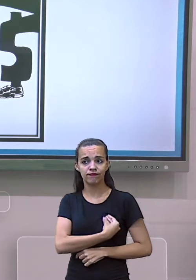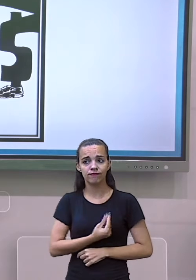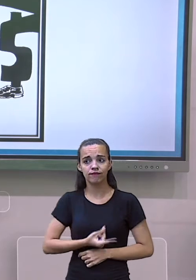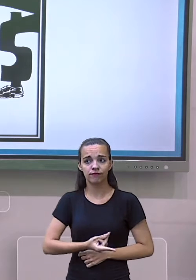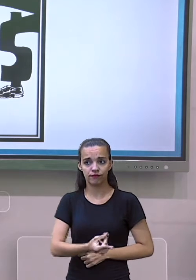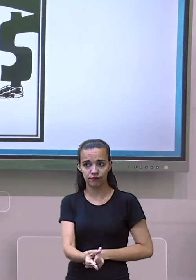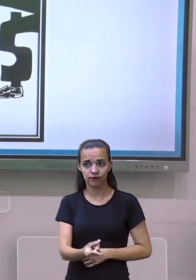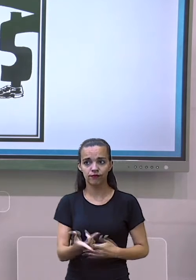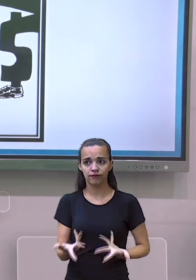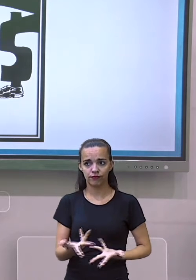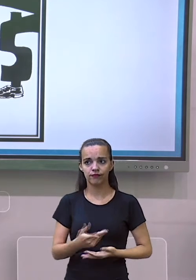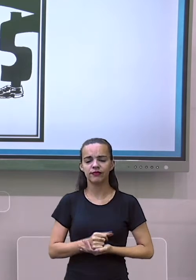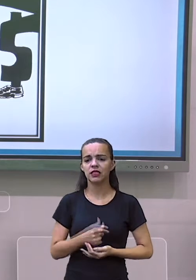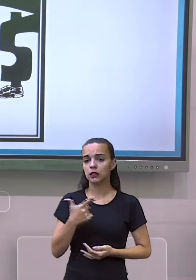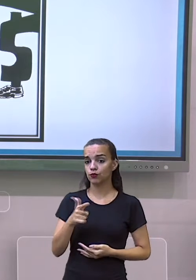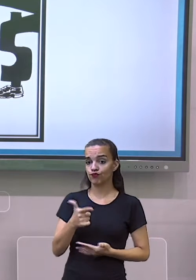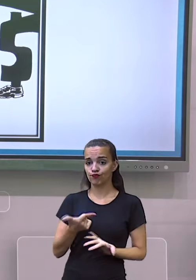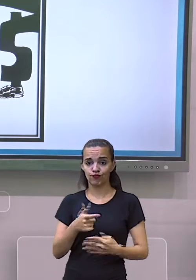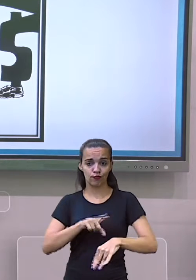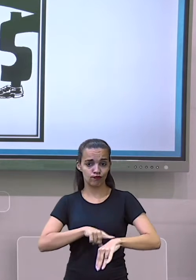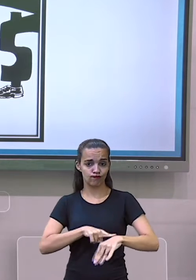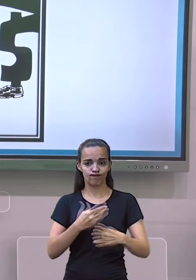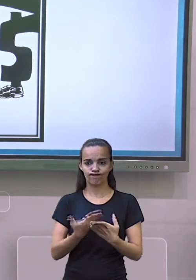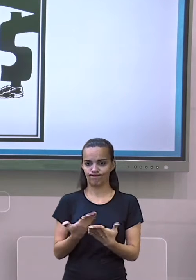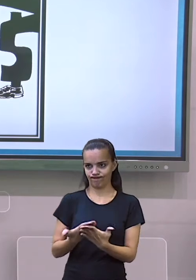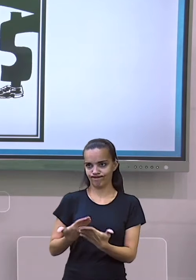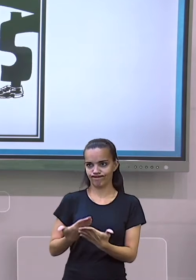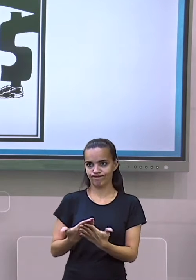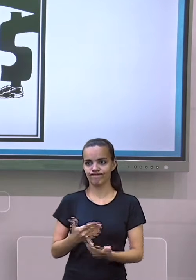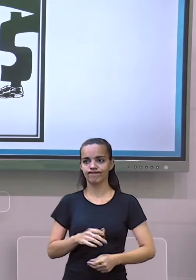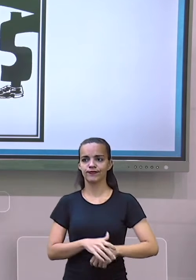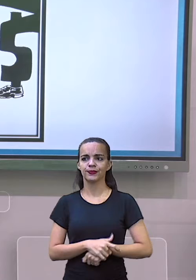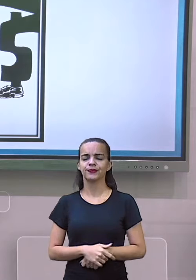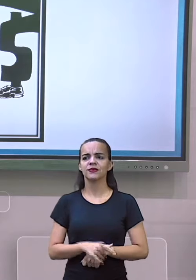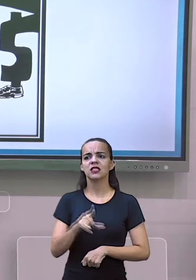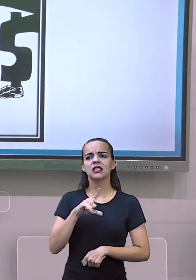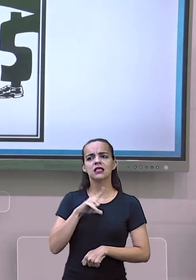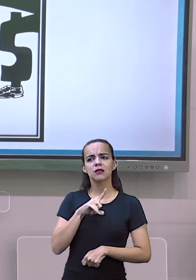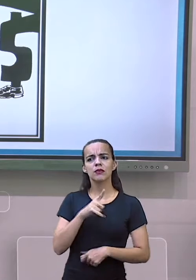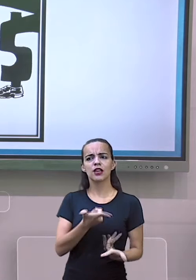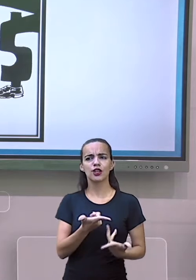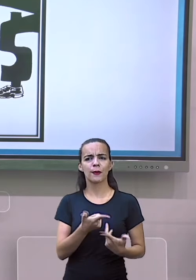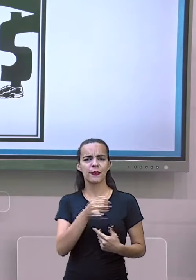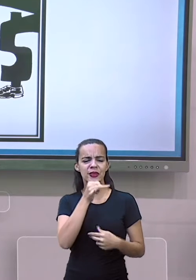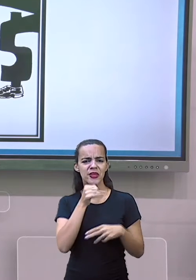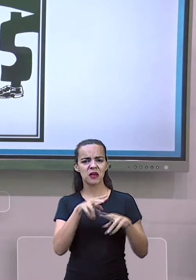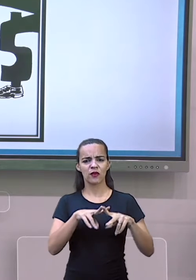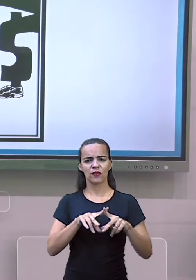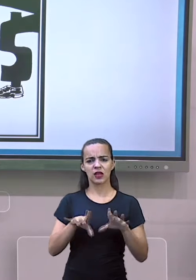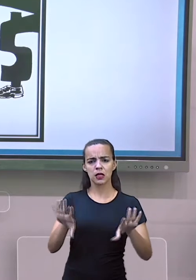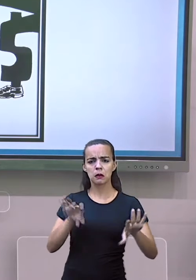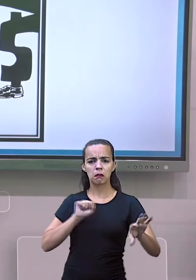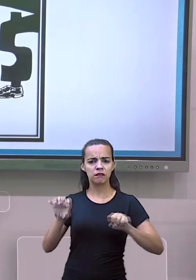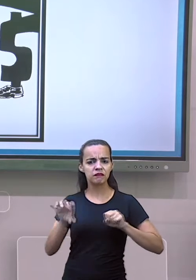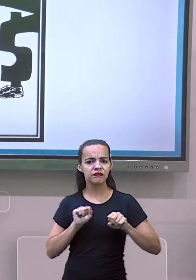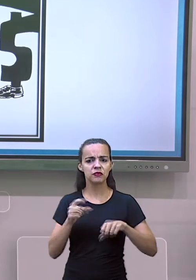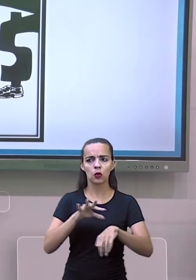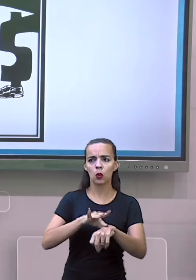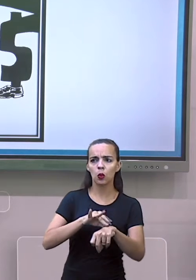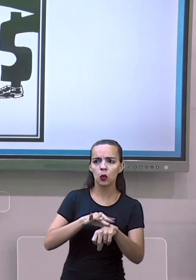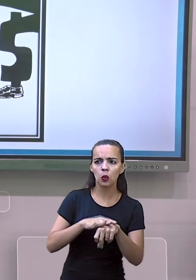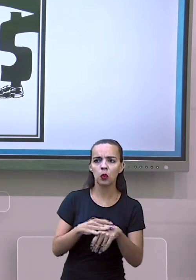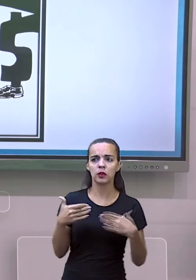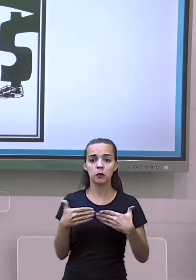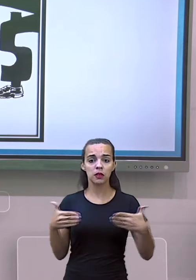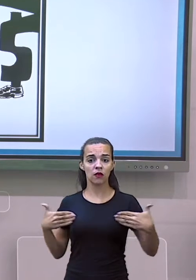eles não tinham tempo para estudar. A exposição também dos trabalhadores a doenças e acidentes. Além